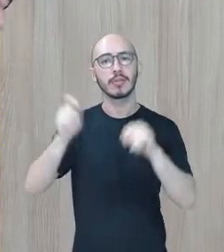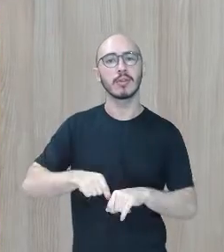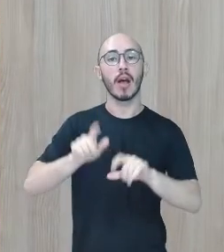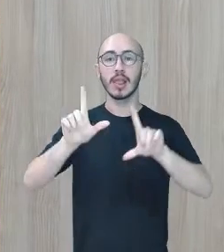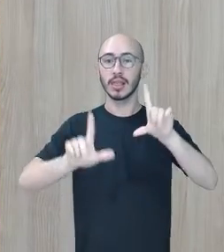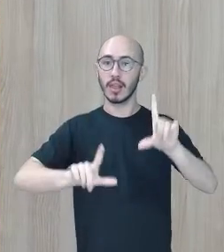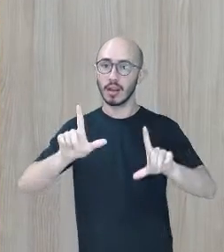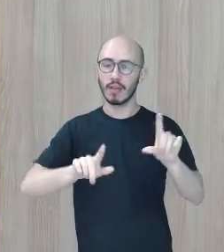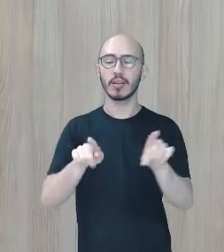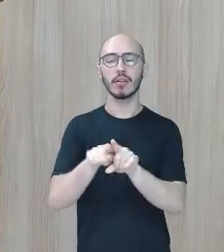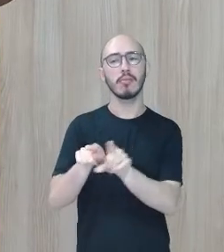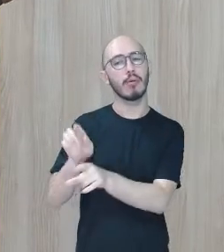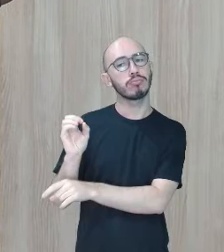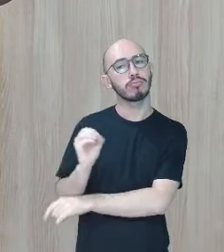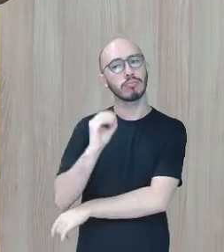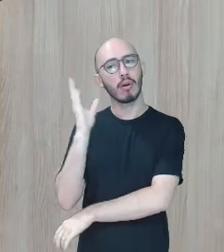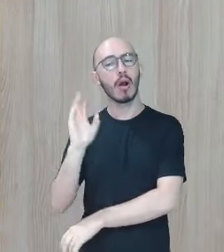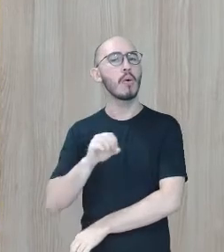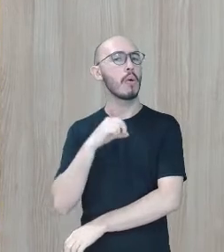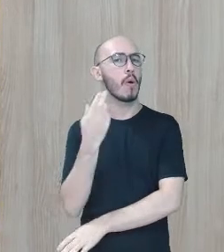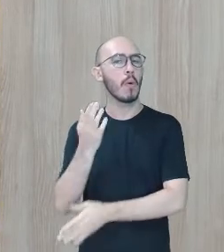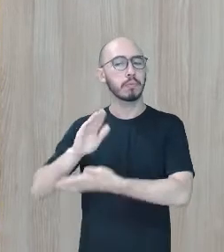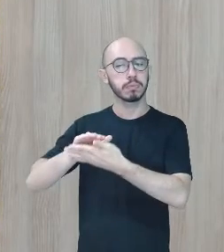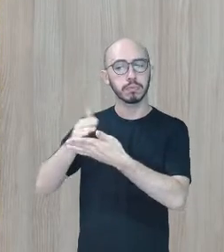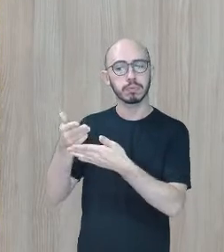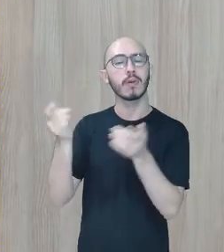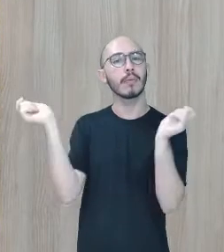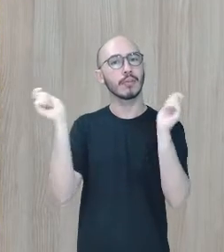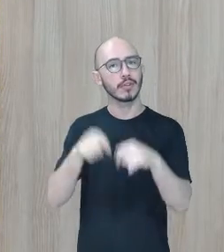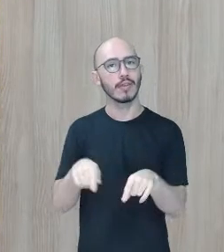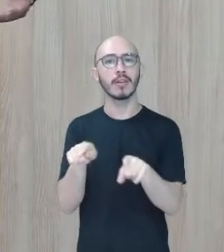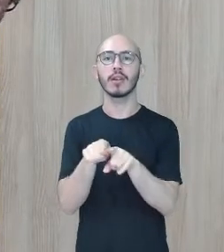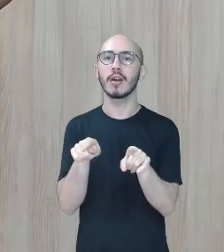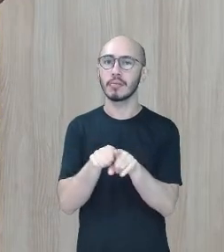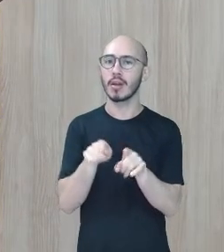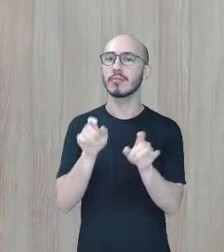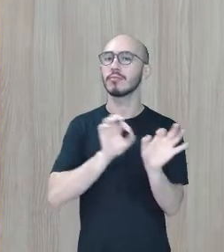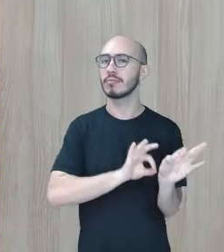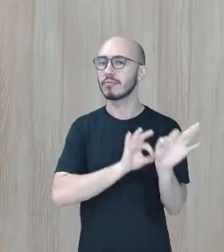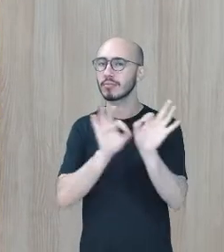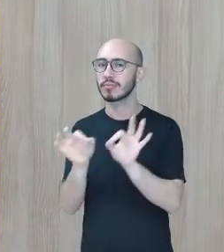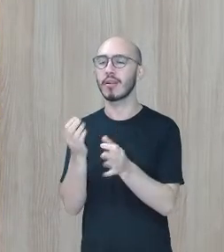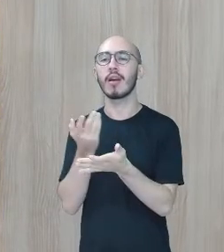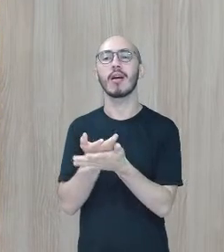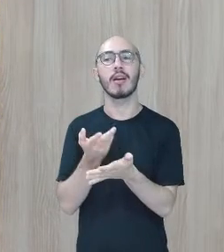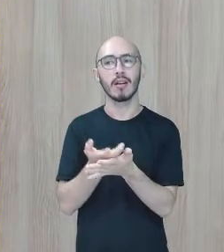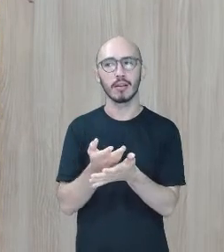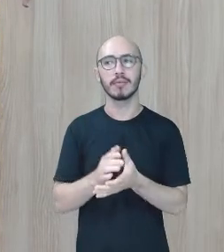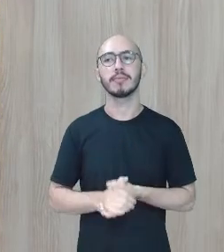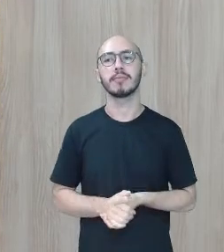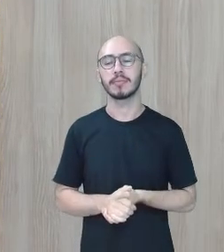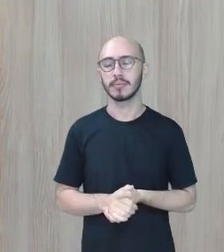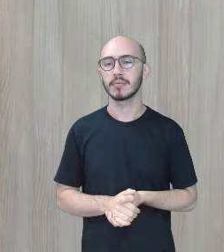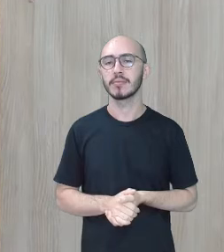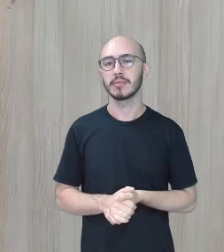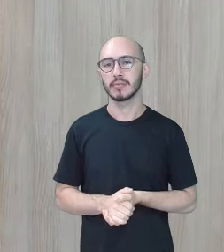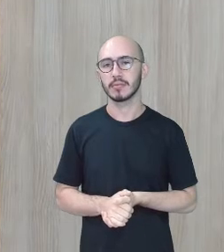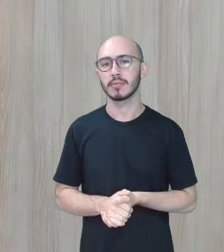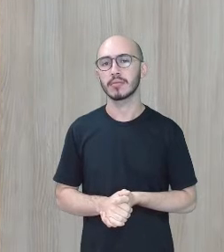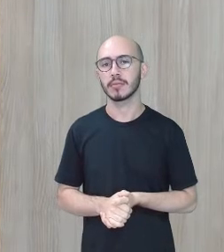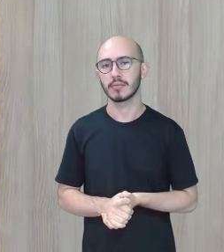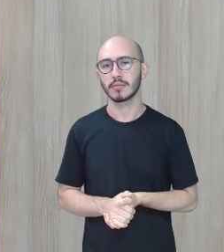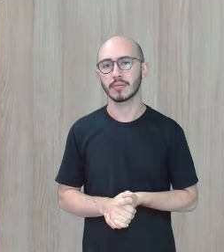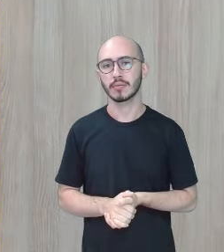TV, do celular ou do computador. Você pode estar assistindo aí, certo? A nossa aula por esses